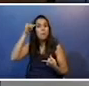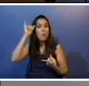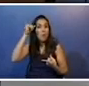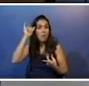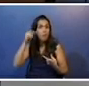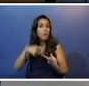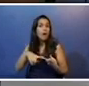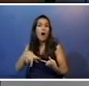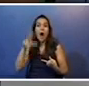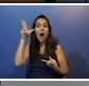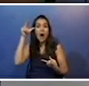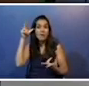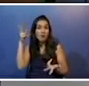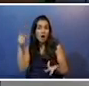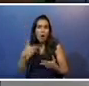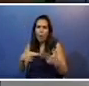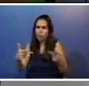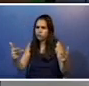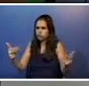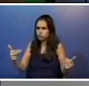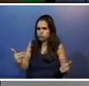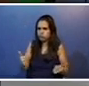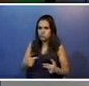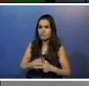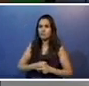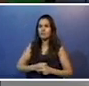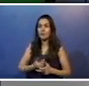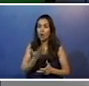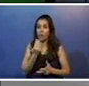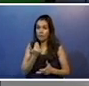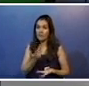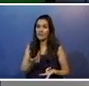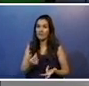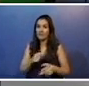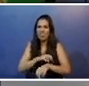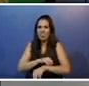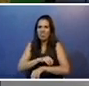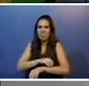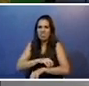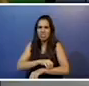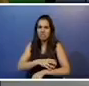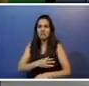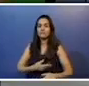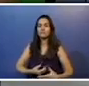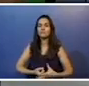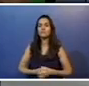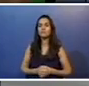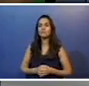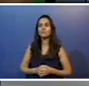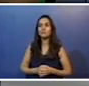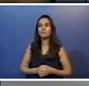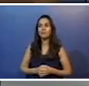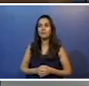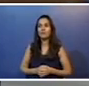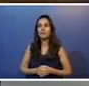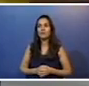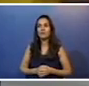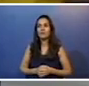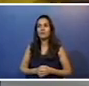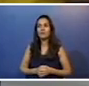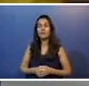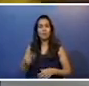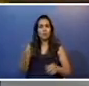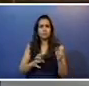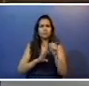se alimentar e para se manter vivo também, tá bom, crianças? Então, olha só, esses parasitas